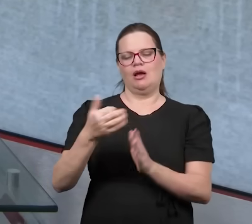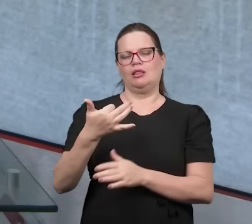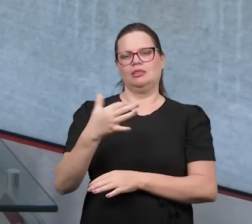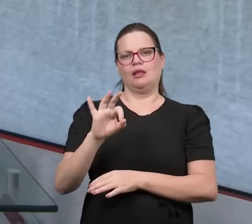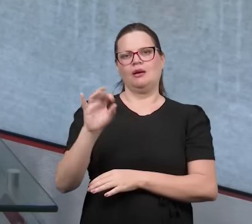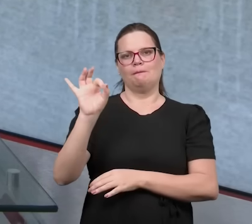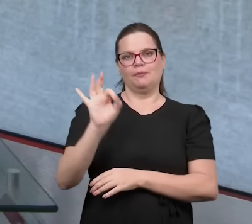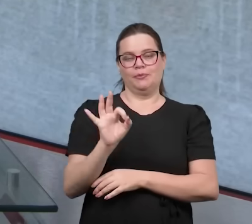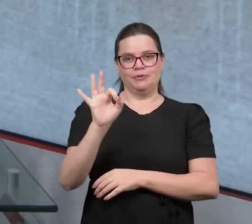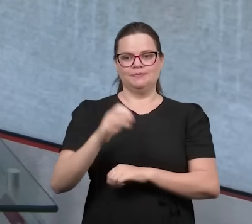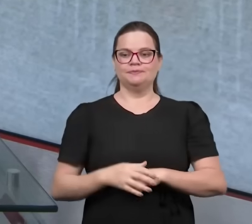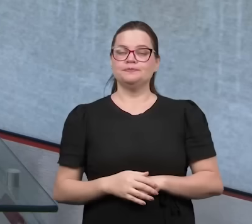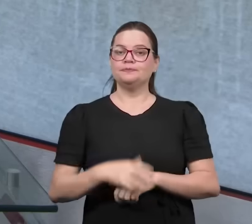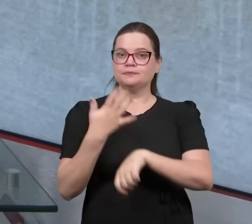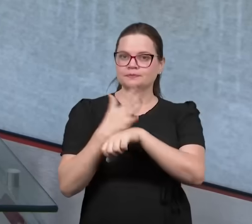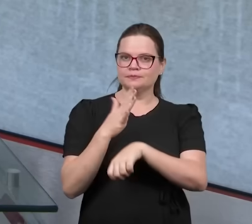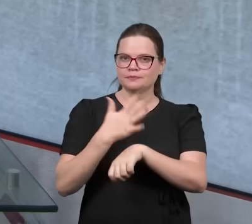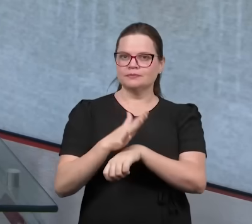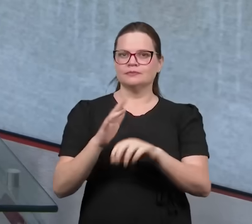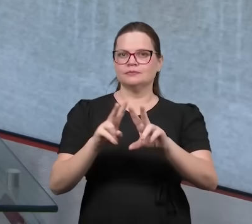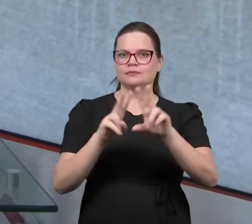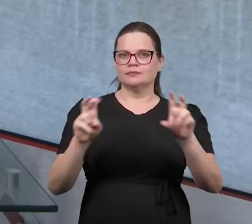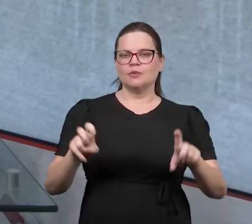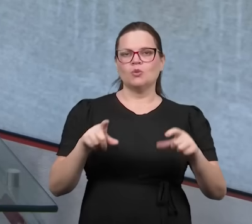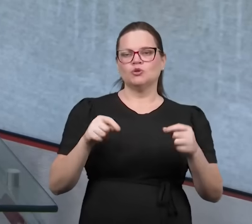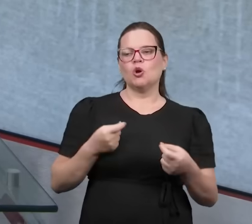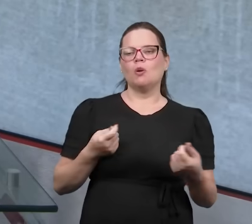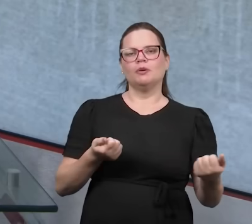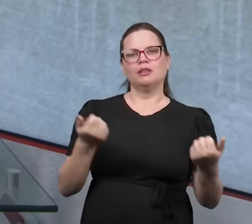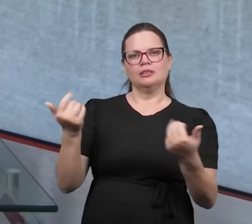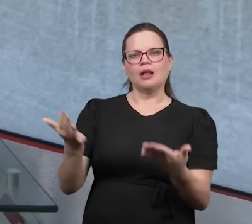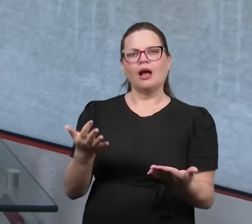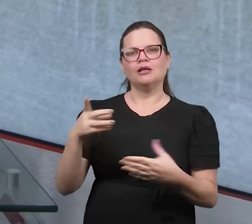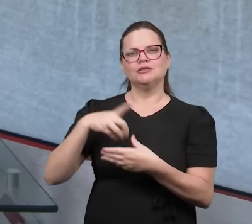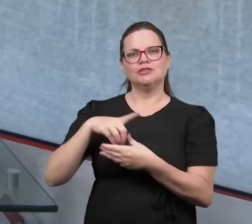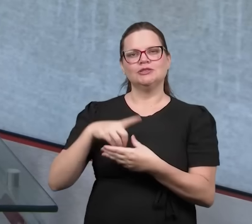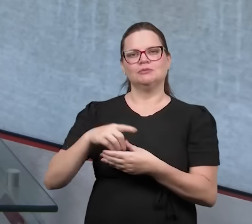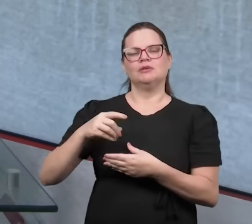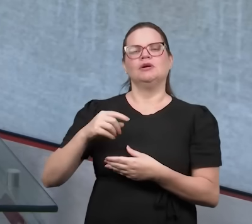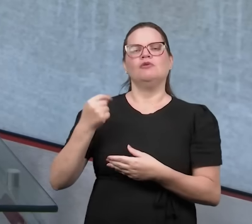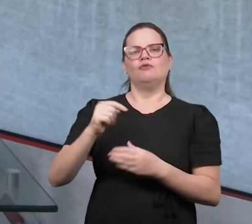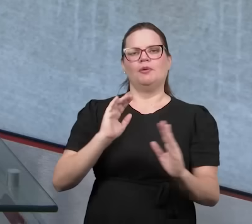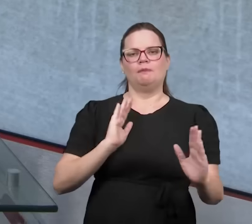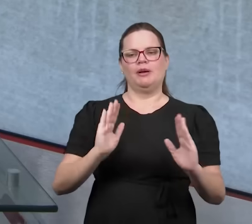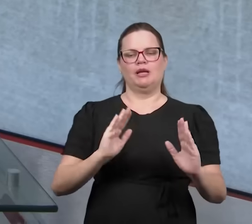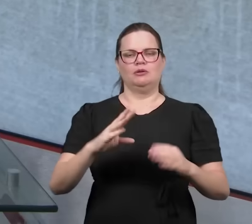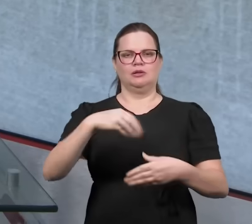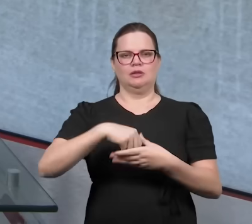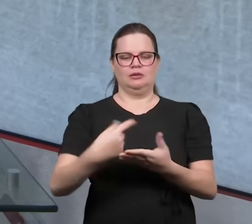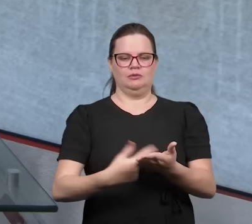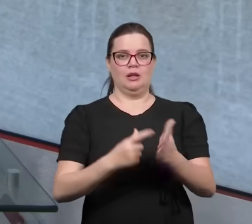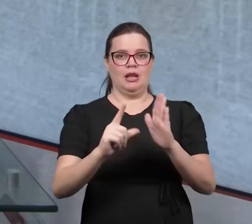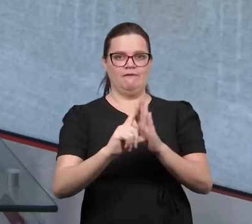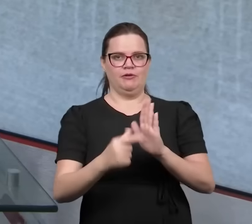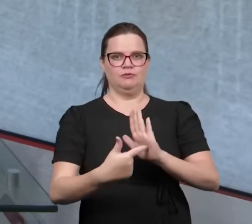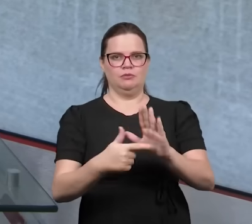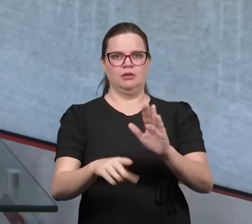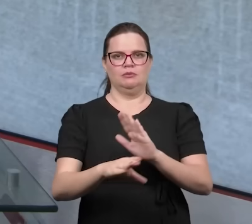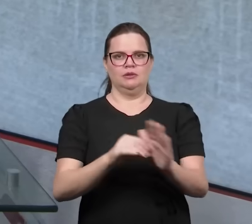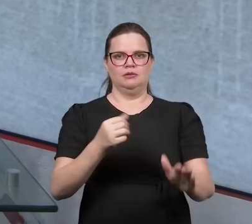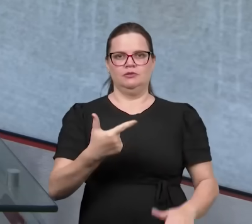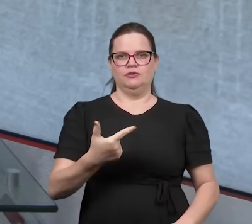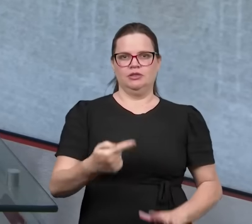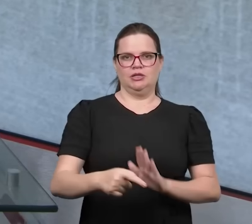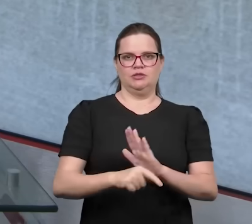dízimo, ela se concretizou, na verdade, na Bíblia, lá no tempo dos israelitas, conforme o livro de Levítico, capítulo 27,